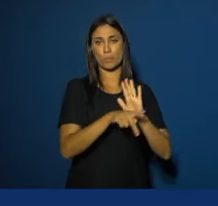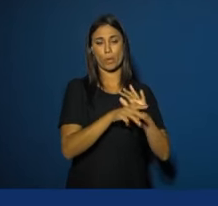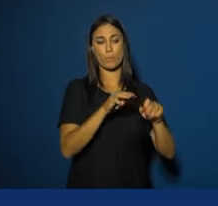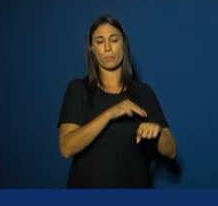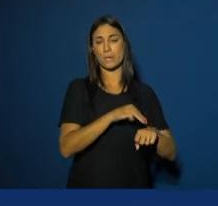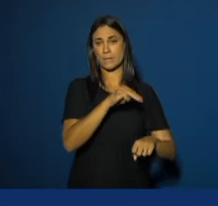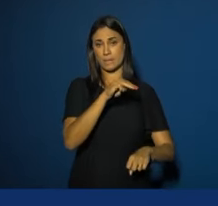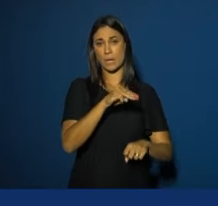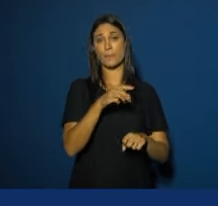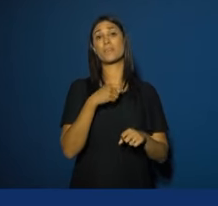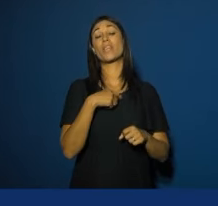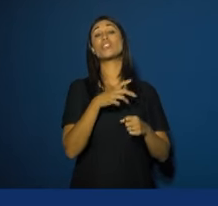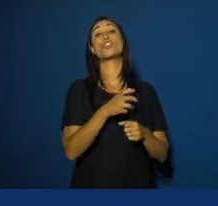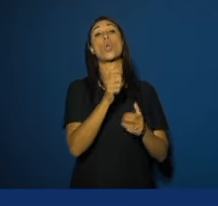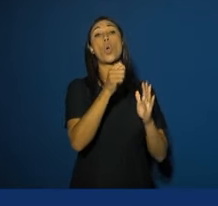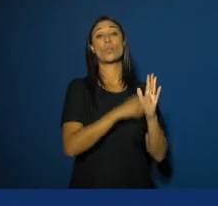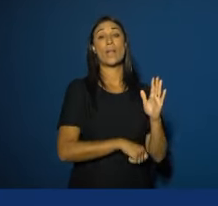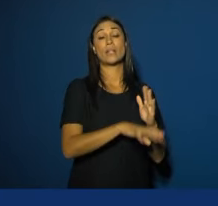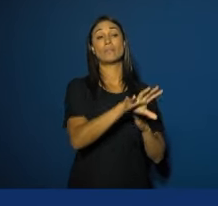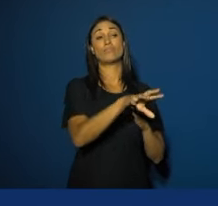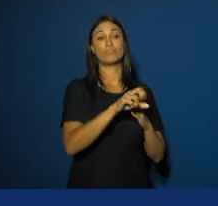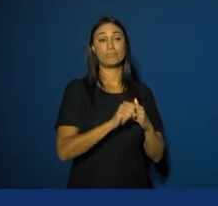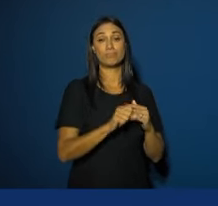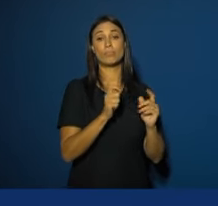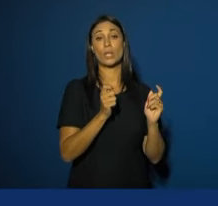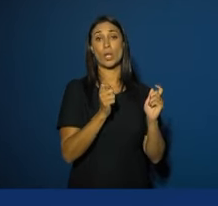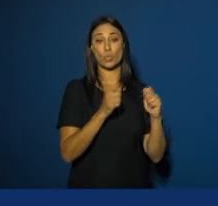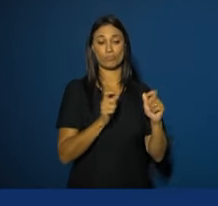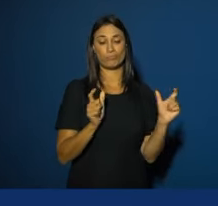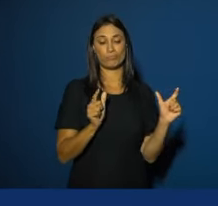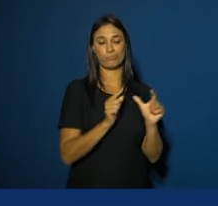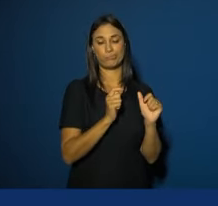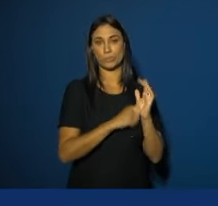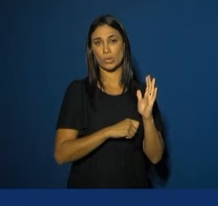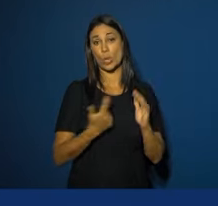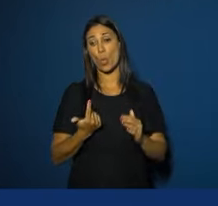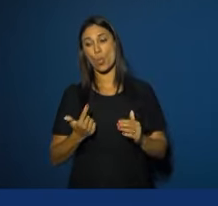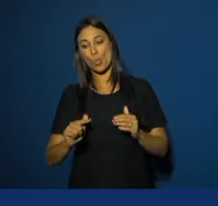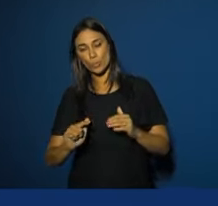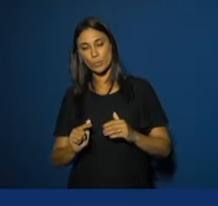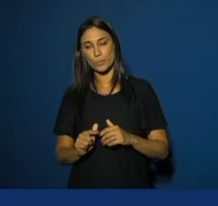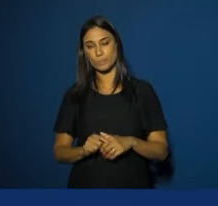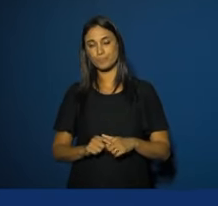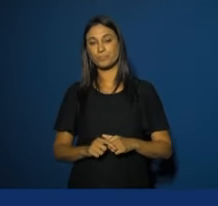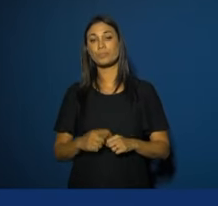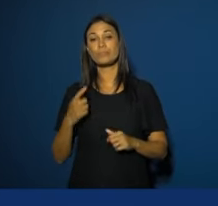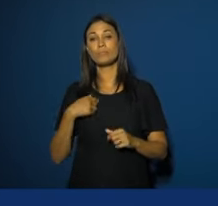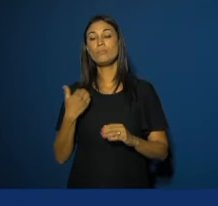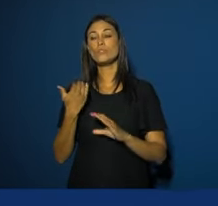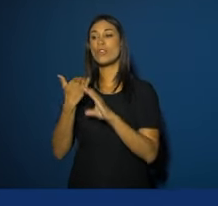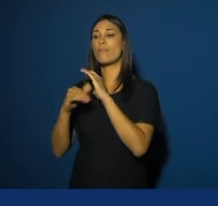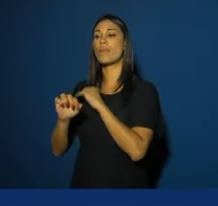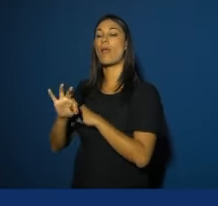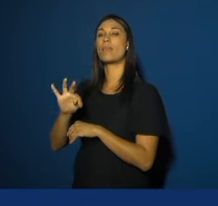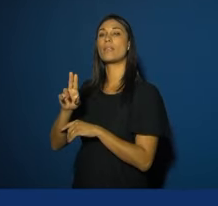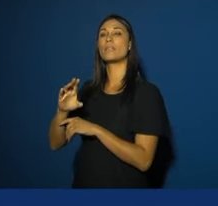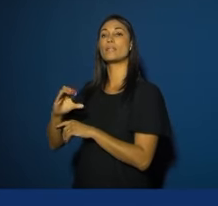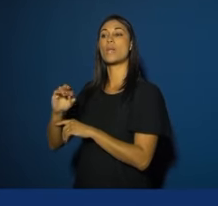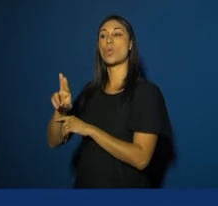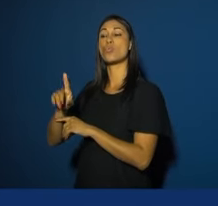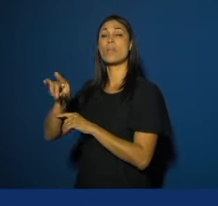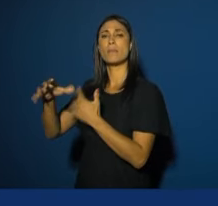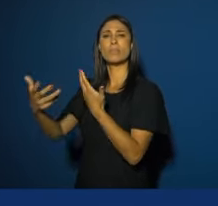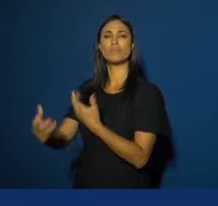Ministério a gente admite a otimização do contrato depois disso a gente envia o TCU TCU